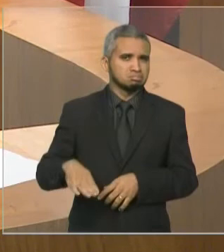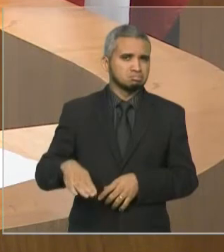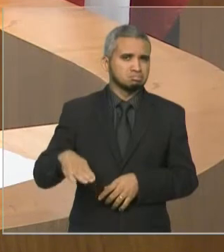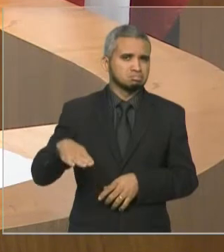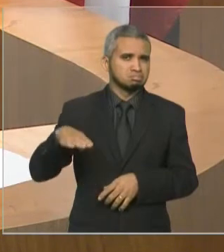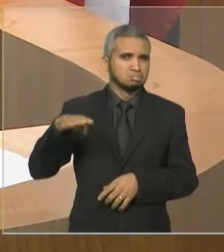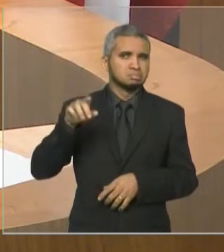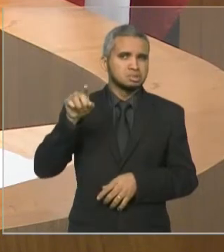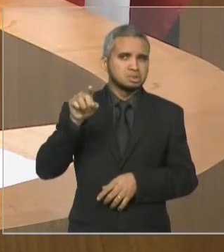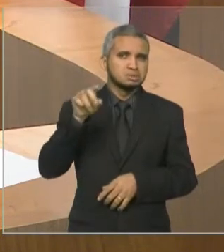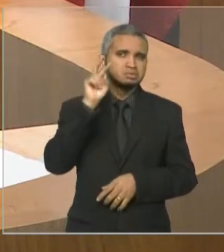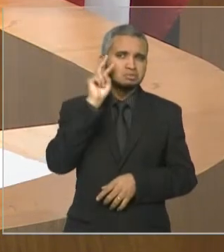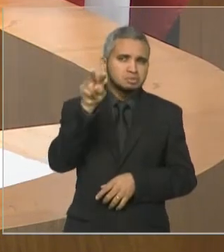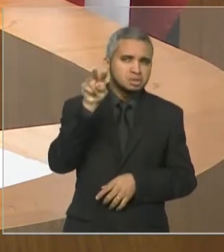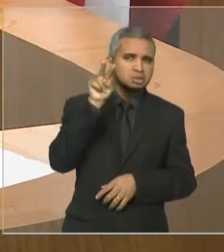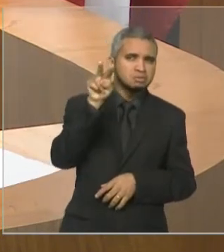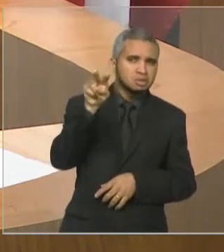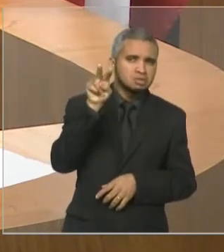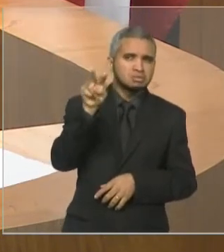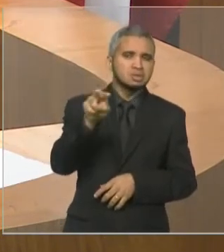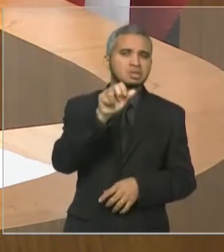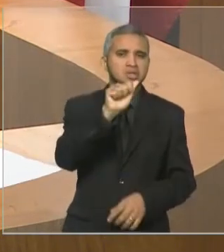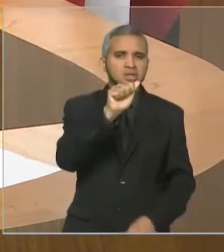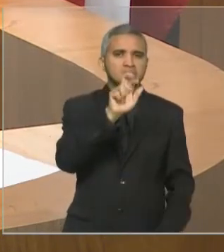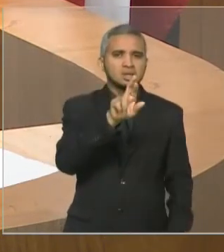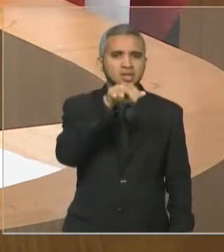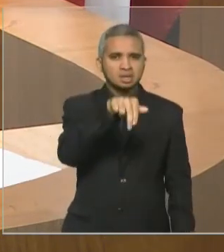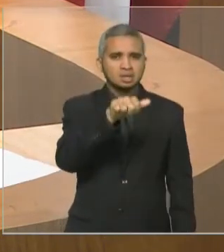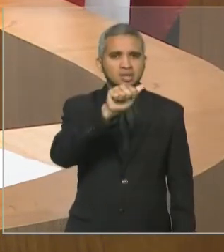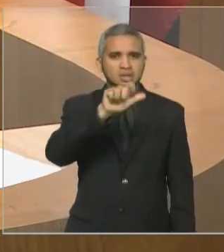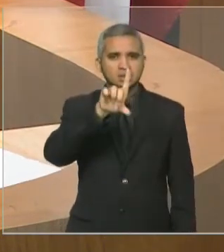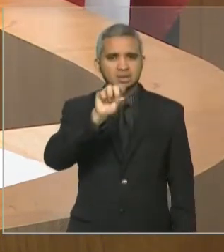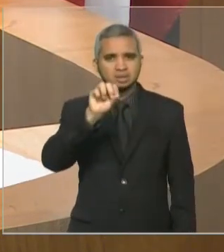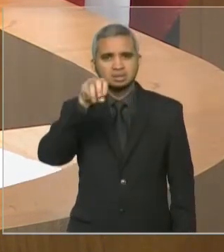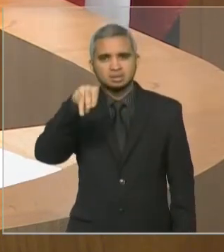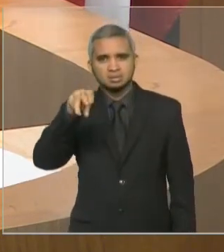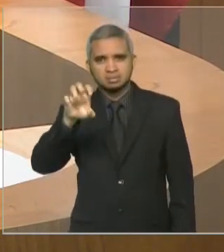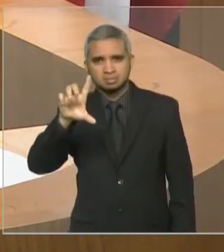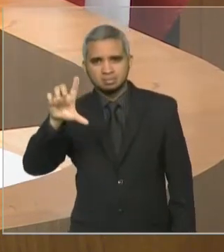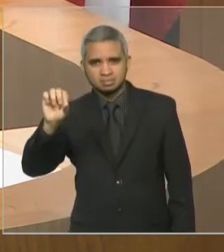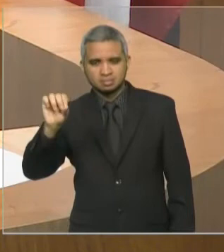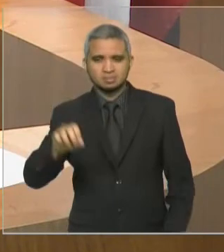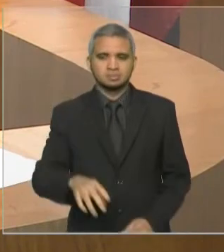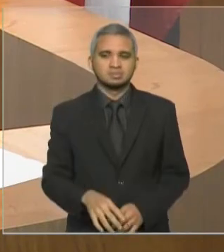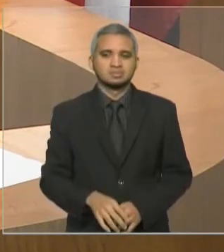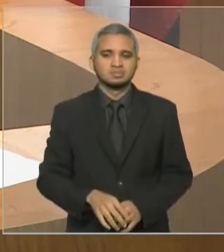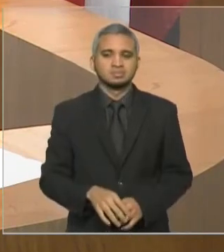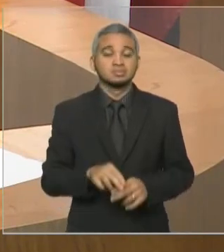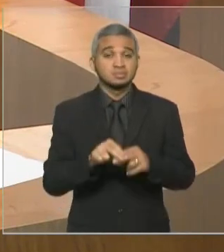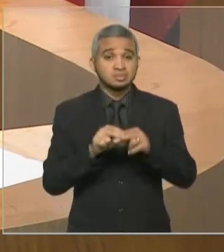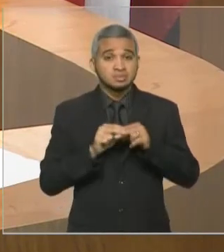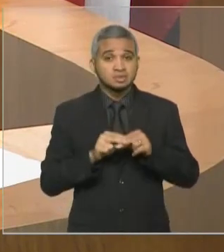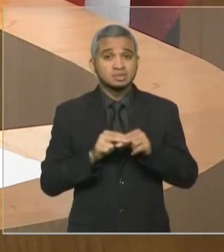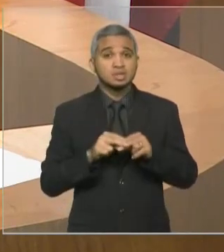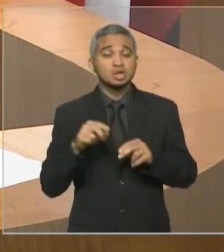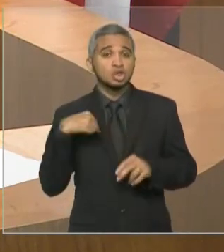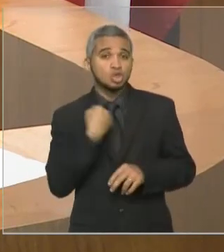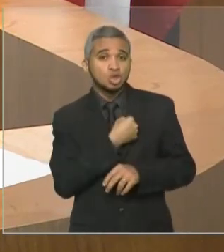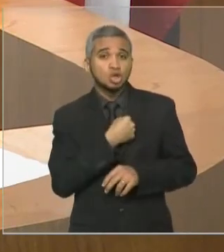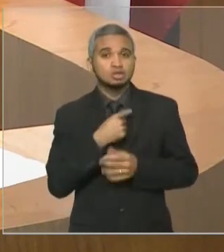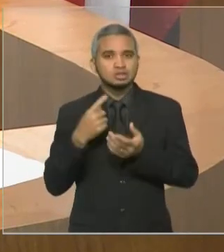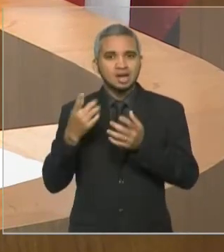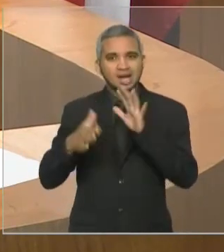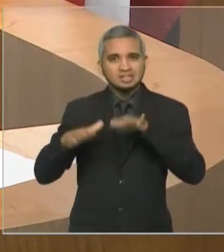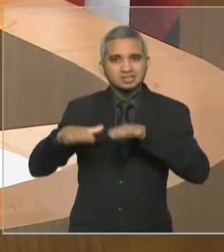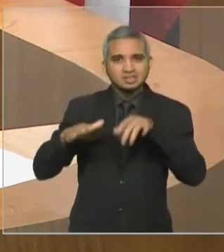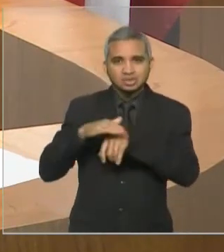quando nas campanhas por aí, a gente não via o Arnaldo Melo. Aí a gente combinava assim, ah, bora entrar aqui, que agora ele vai dançar, agora ele vai dançar. E